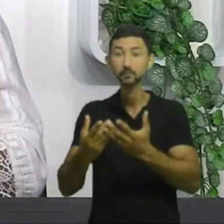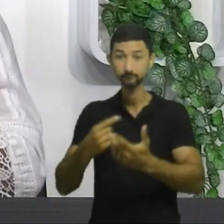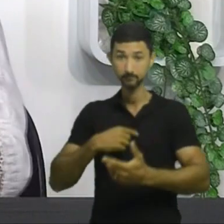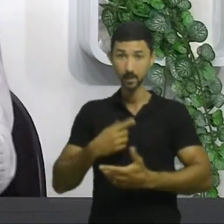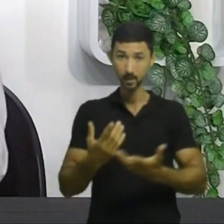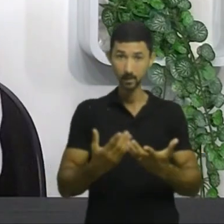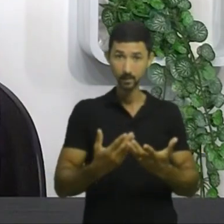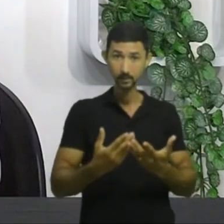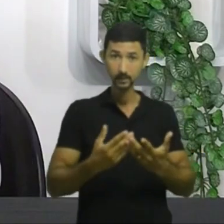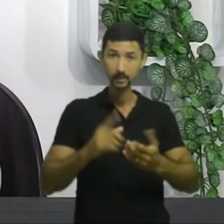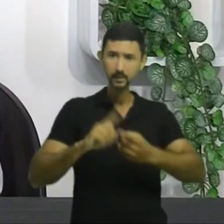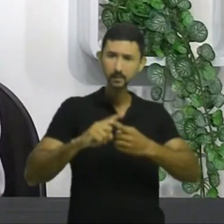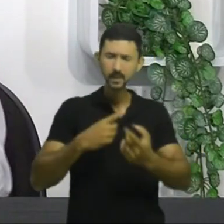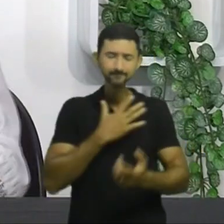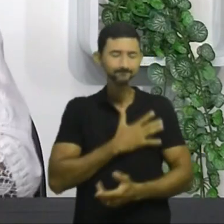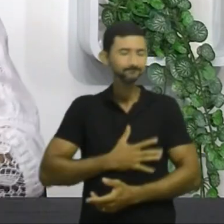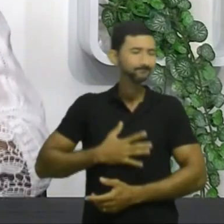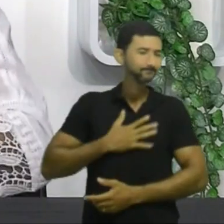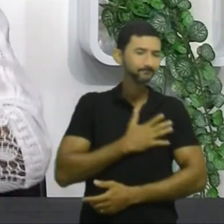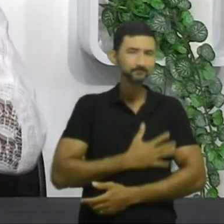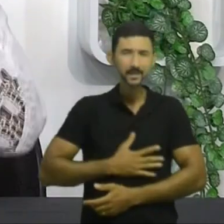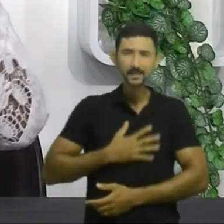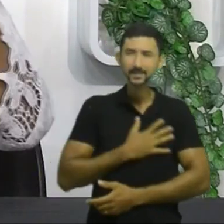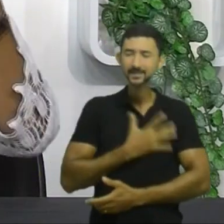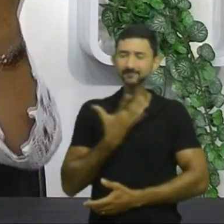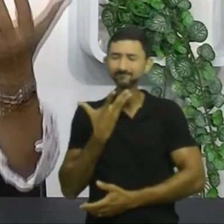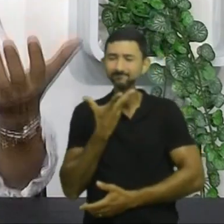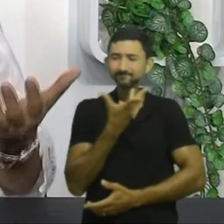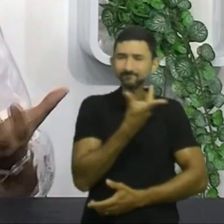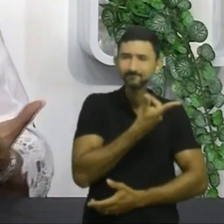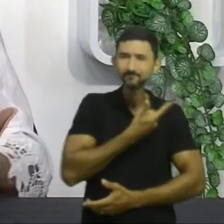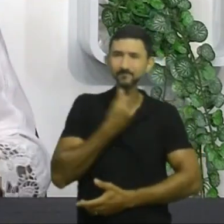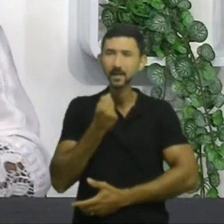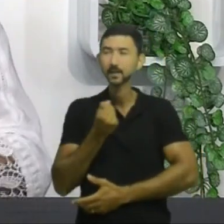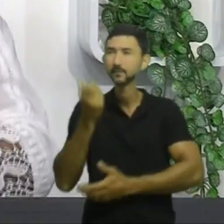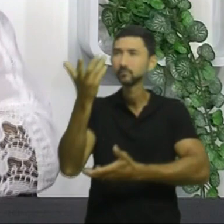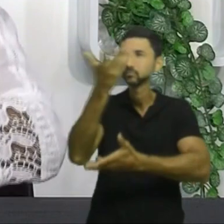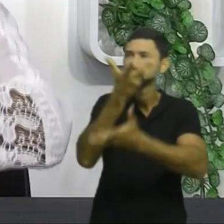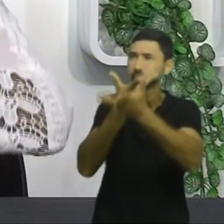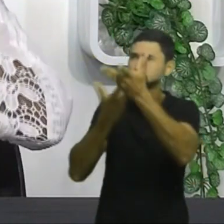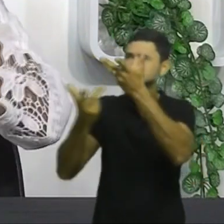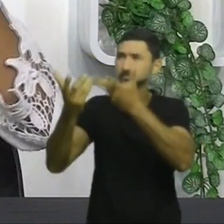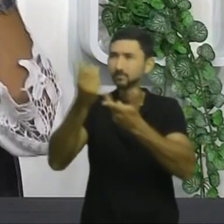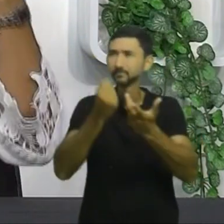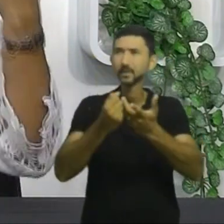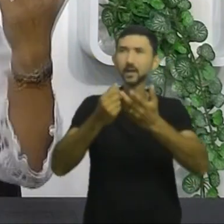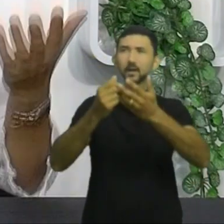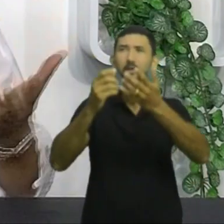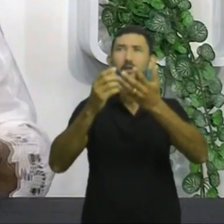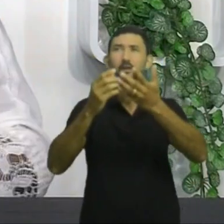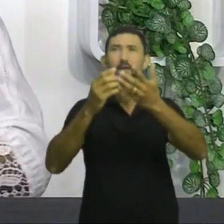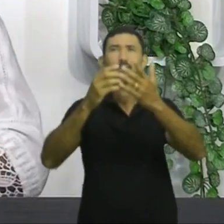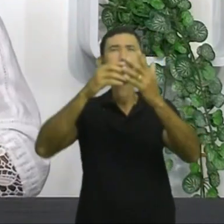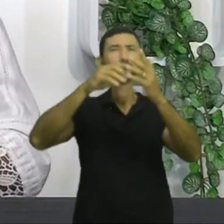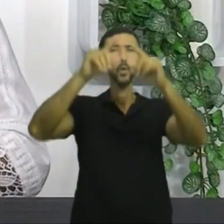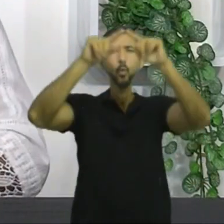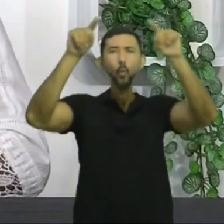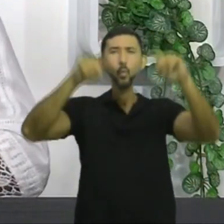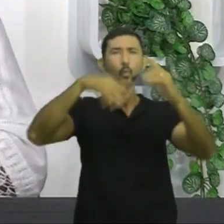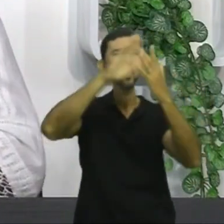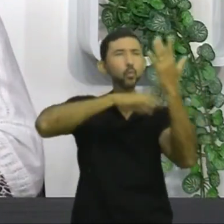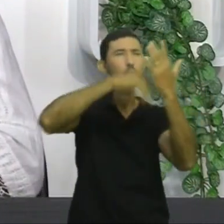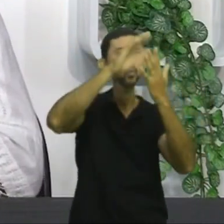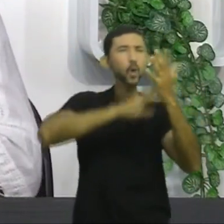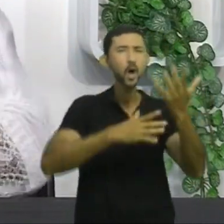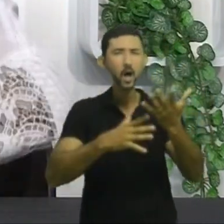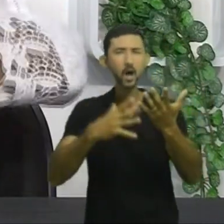nós? Além do prazer, além da delícia de contemplar as obras de arte, de ouvir uma música, de ouvir uma peça